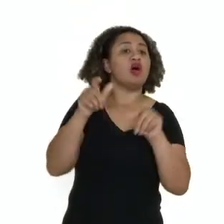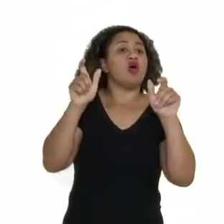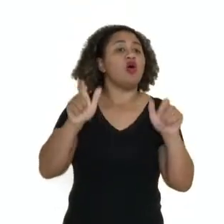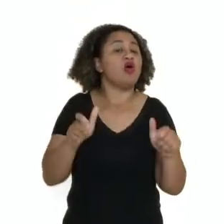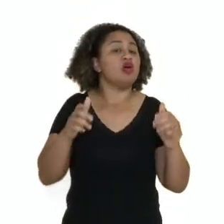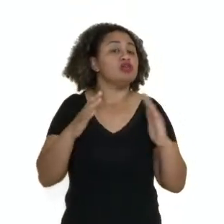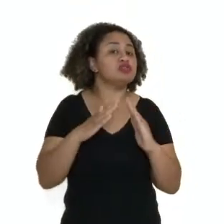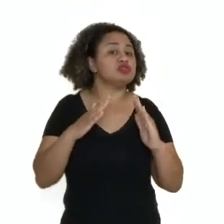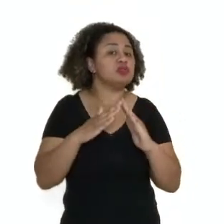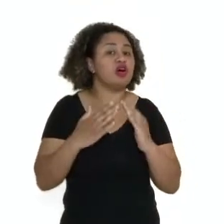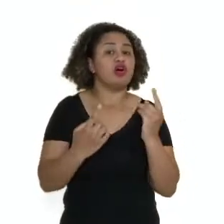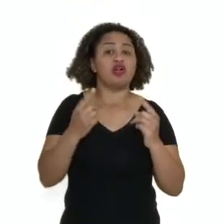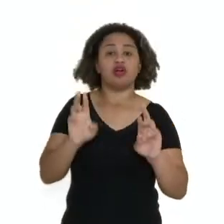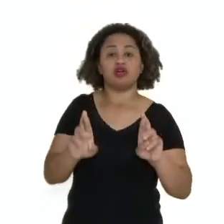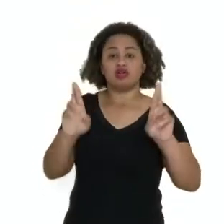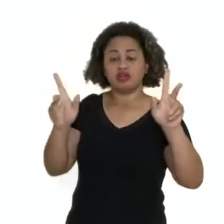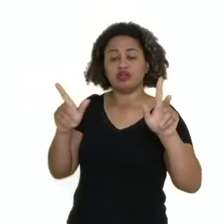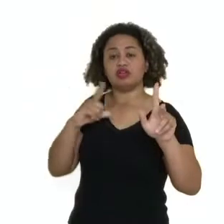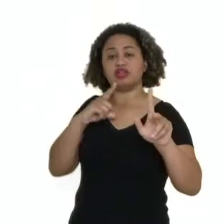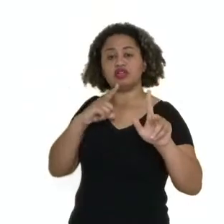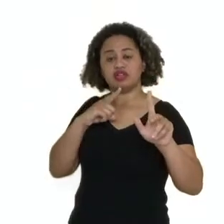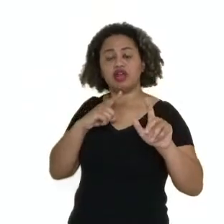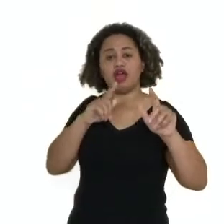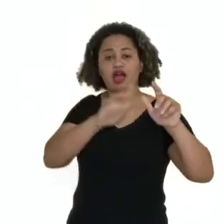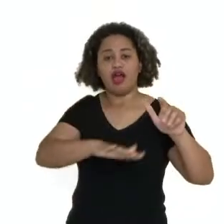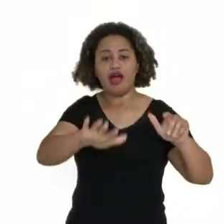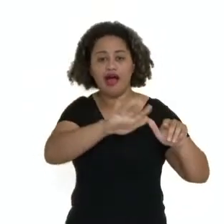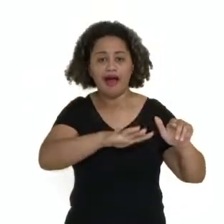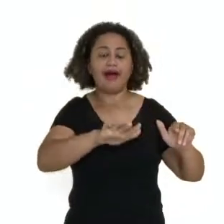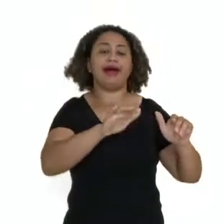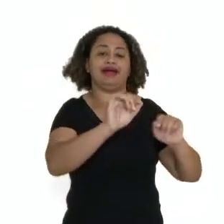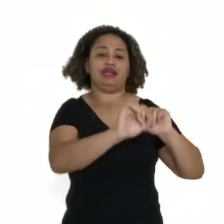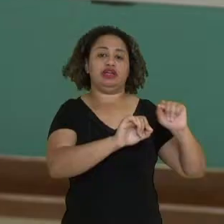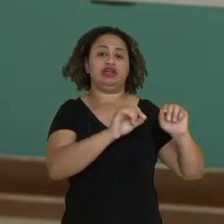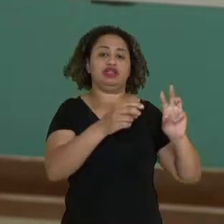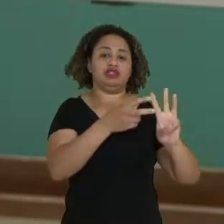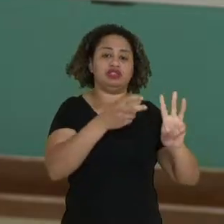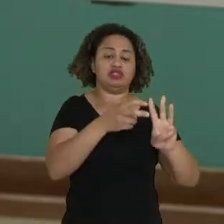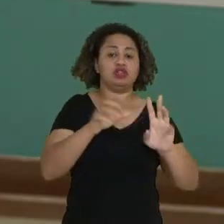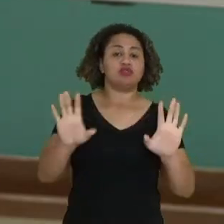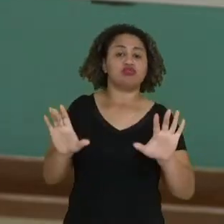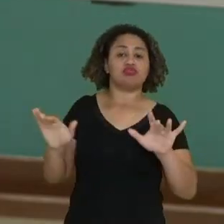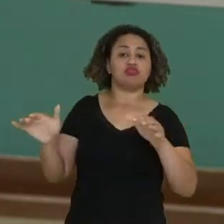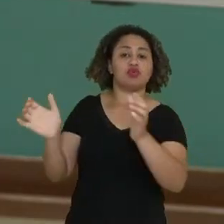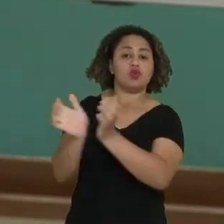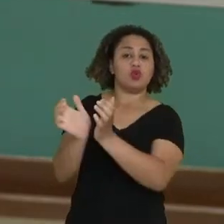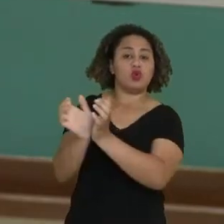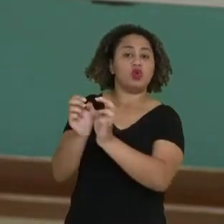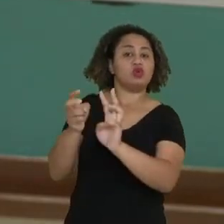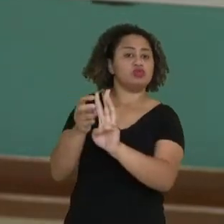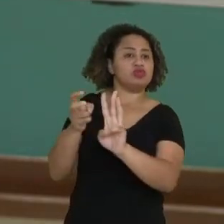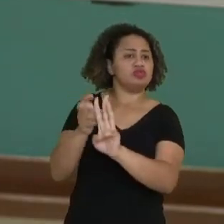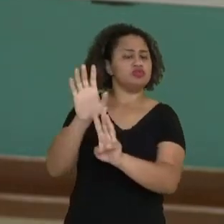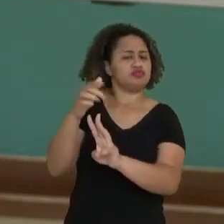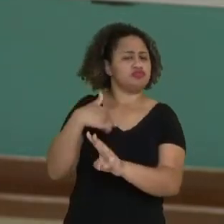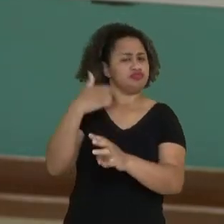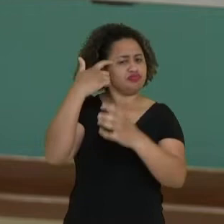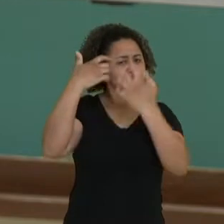vive? Qual a diferença entre terras indígenas e agrupamento de indígenas? Já parou para pensar sobre